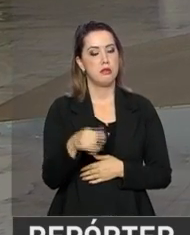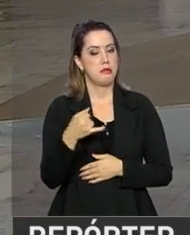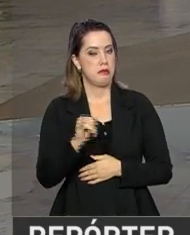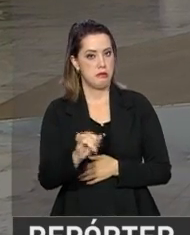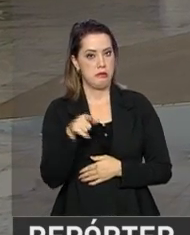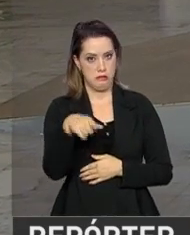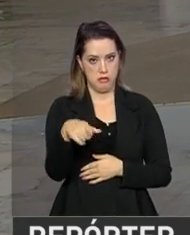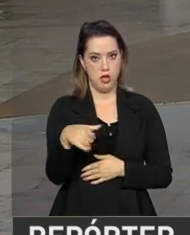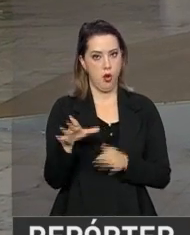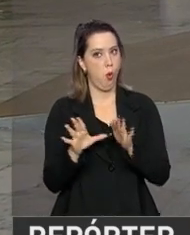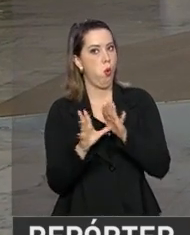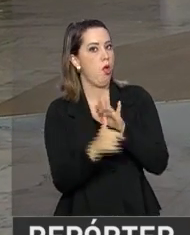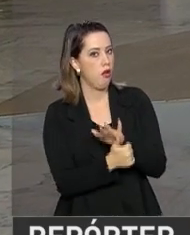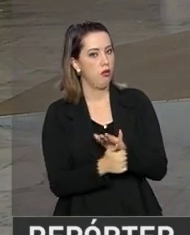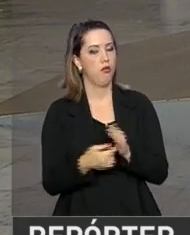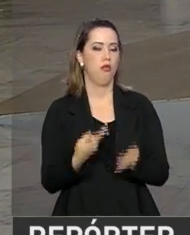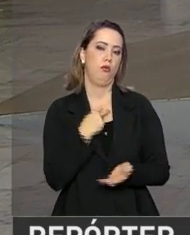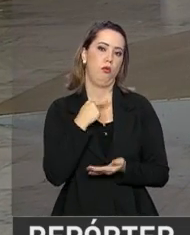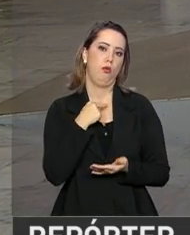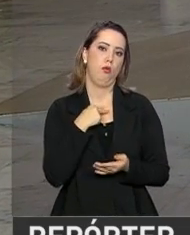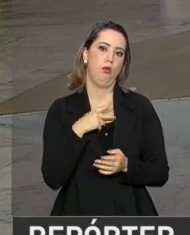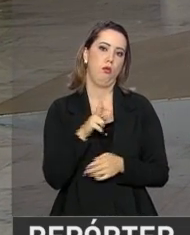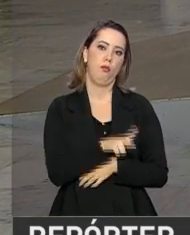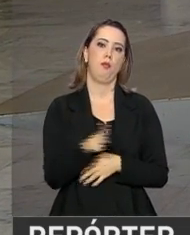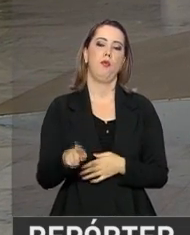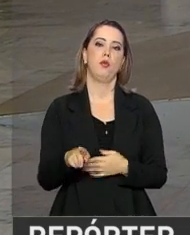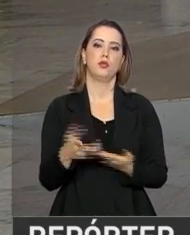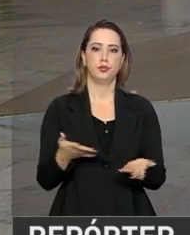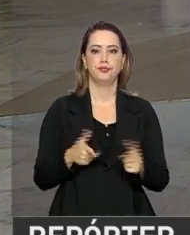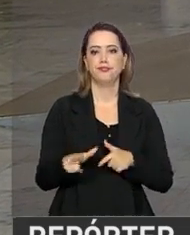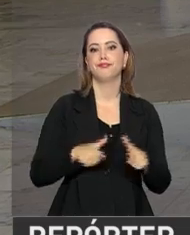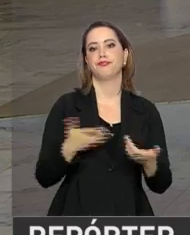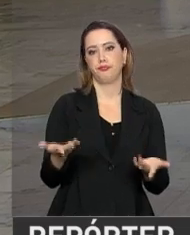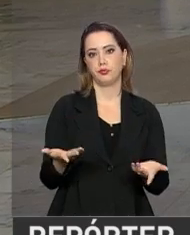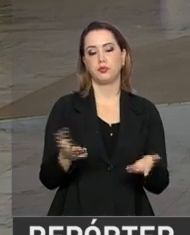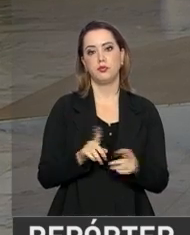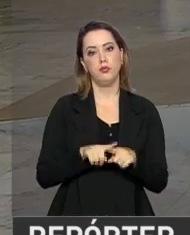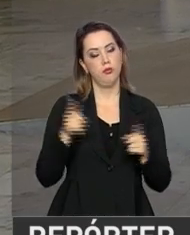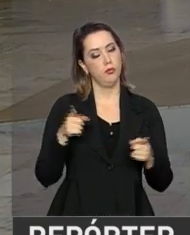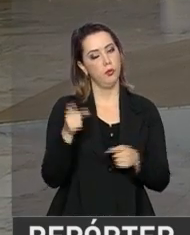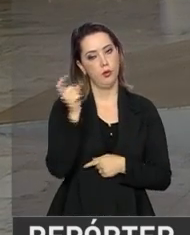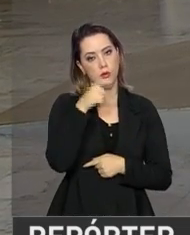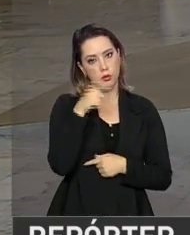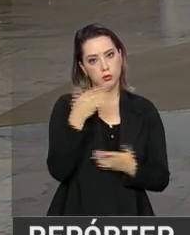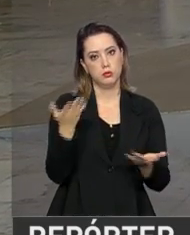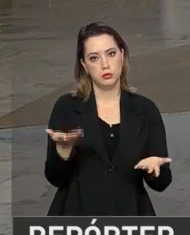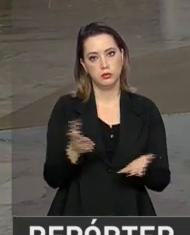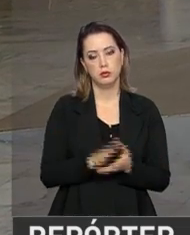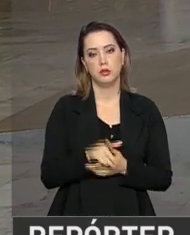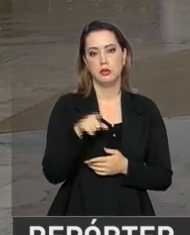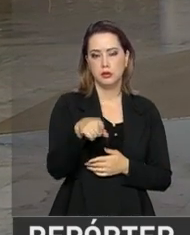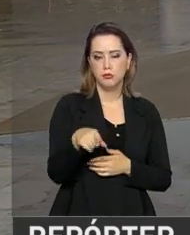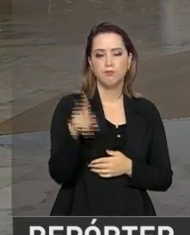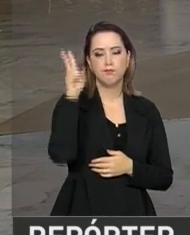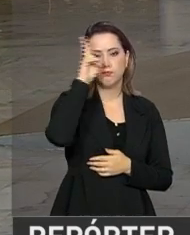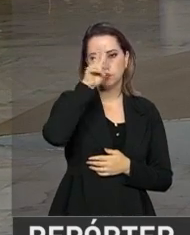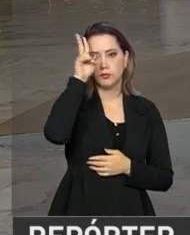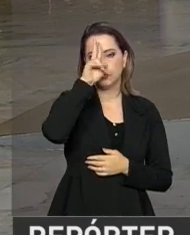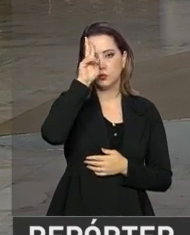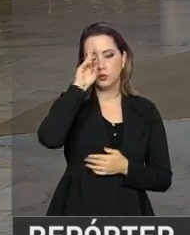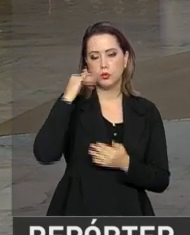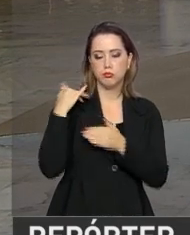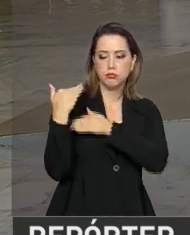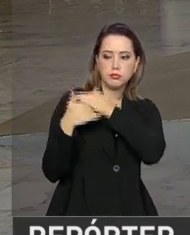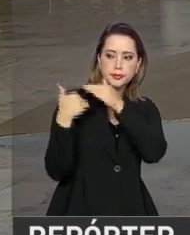poderia comandar o país como ele vem sendo como ele vem fazendo ele lembrou aí as medidas que vem sendo sendo tomadas ao longo